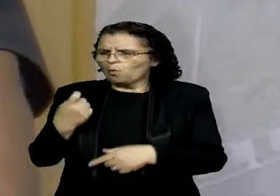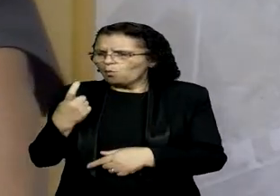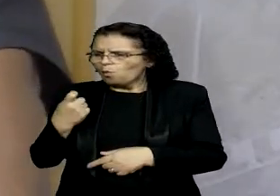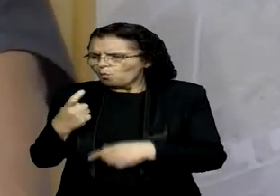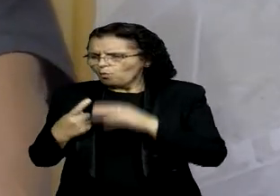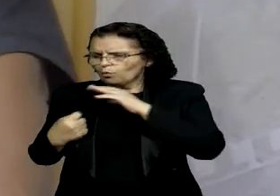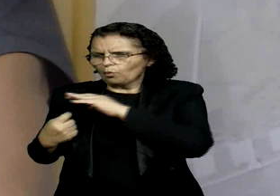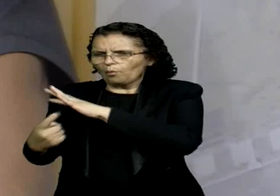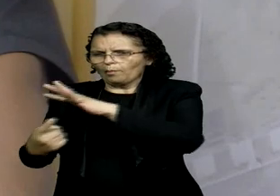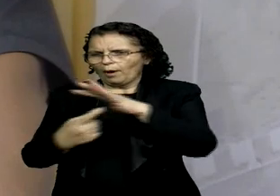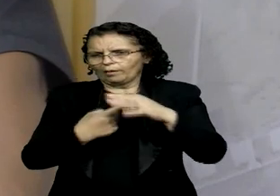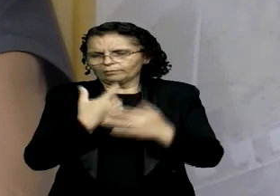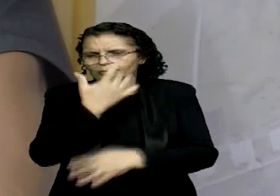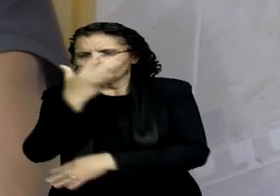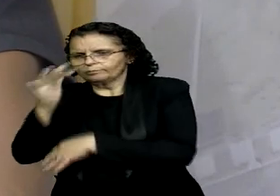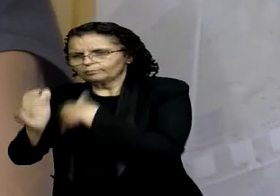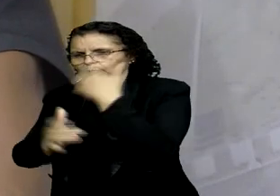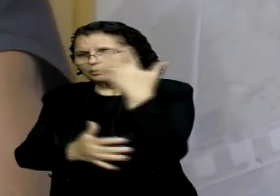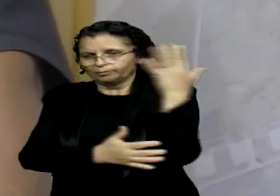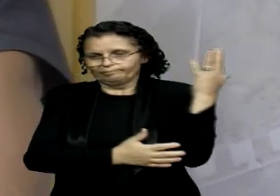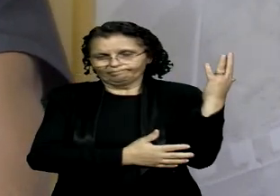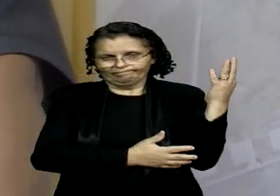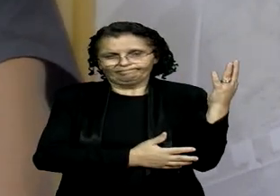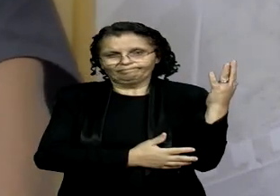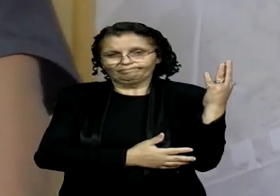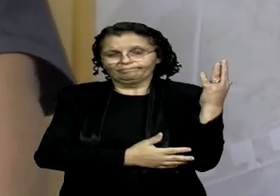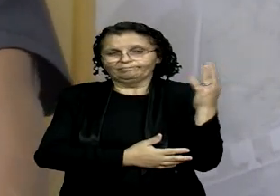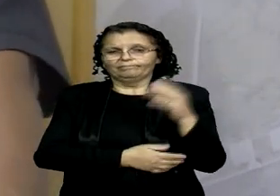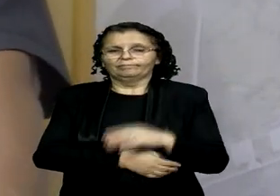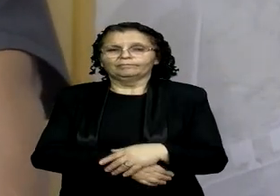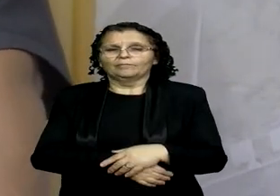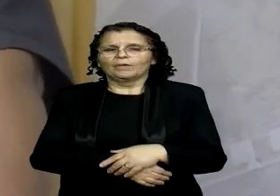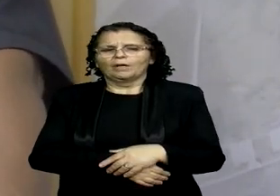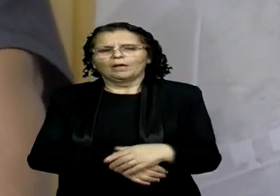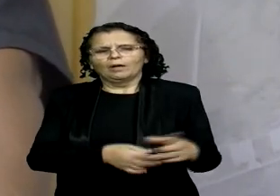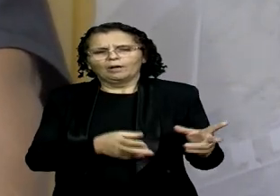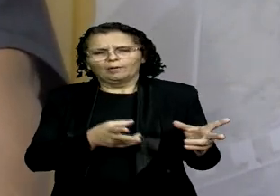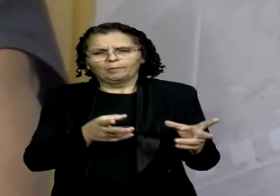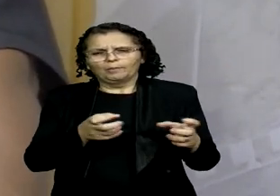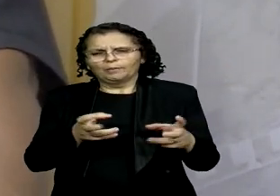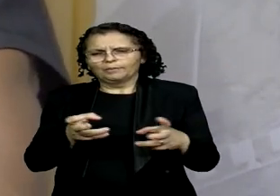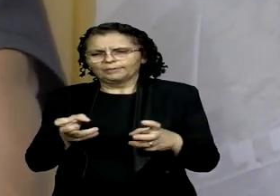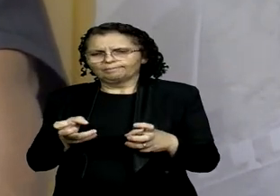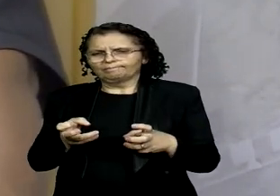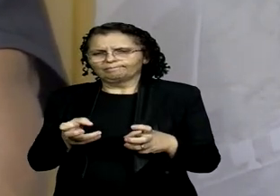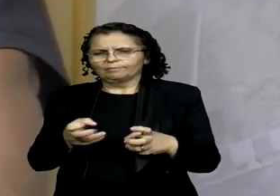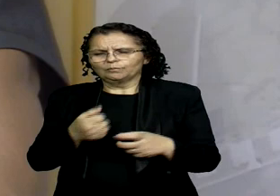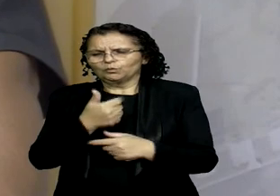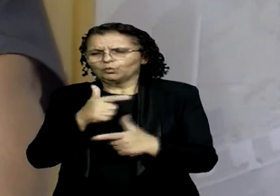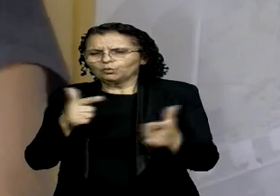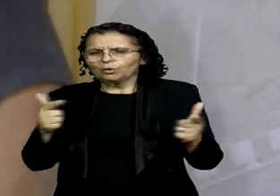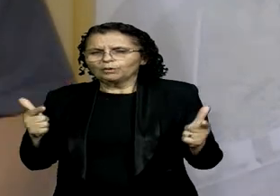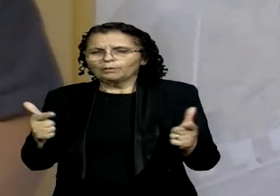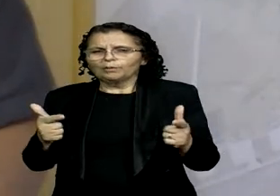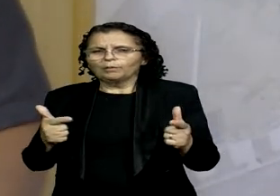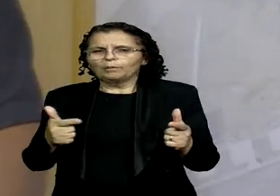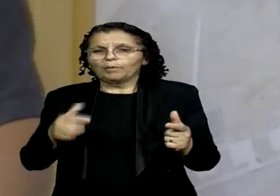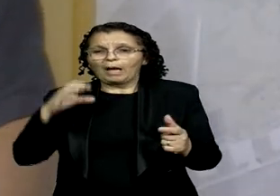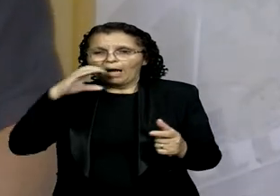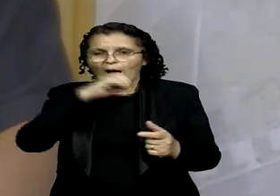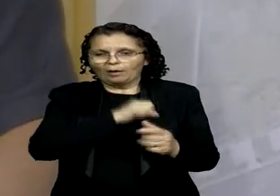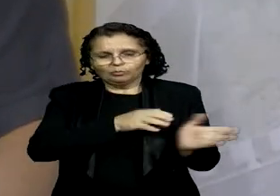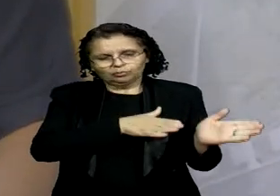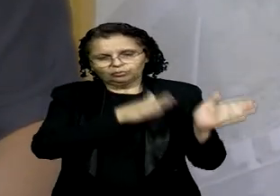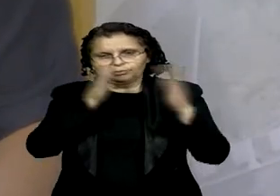um parque ecológico? Eu vejo com muita tristeza o não ter, porque o tempo passa muito